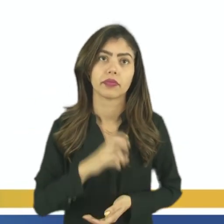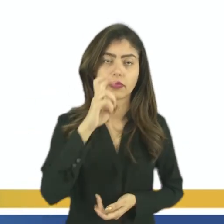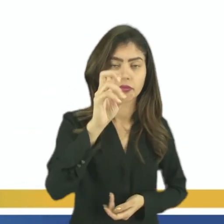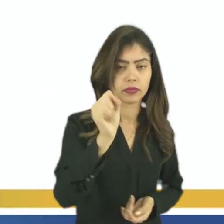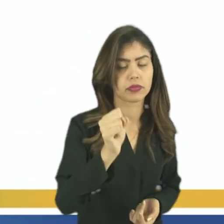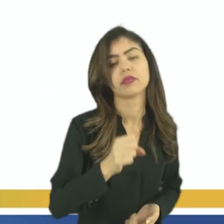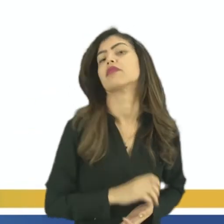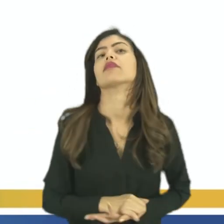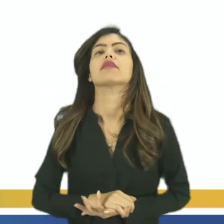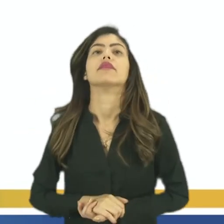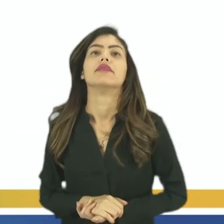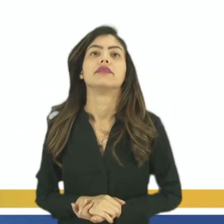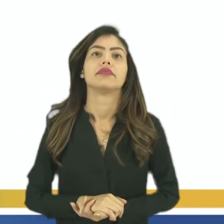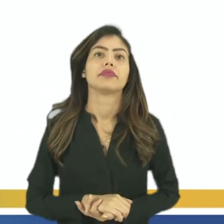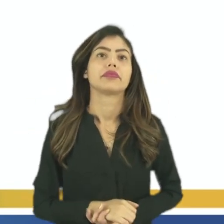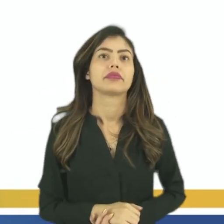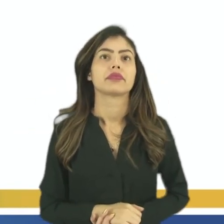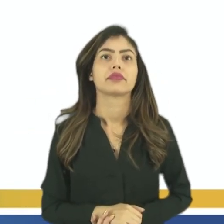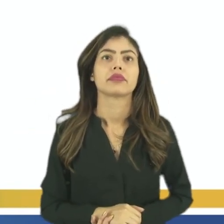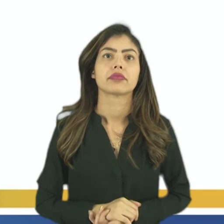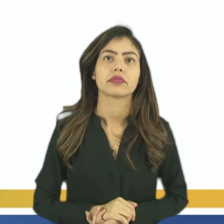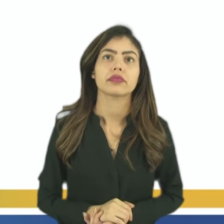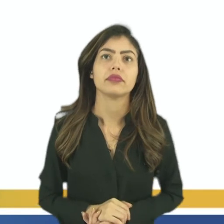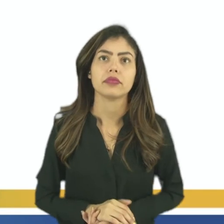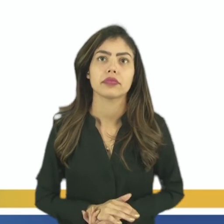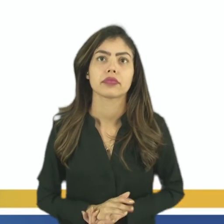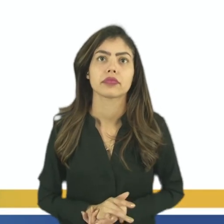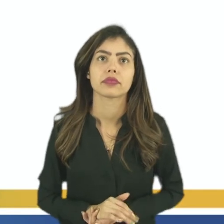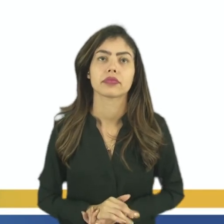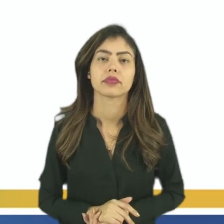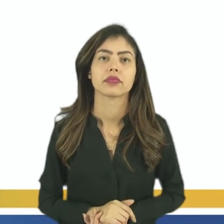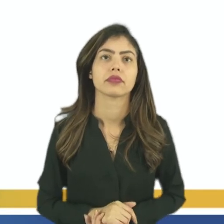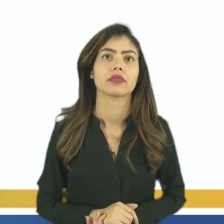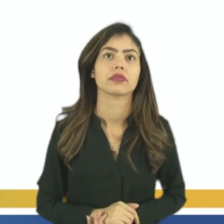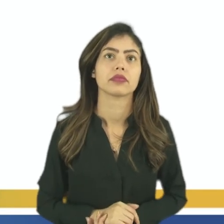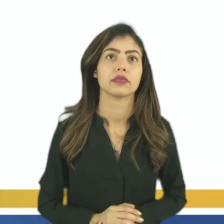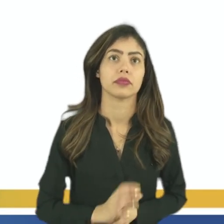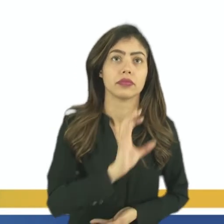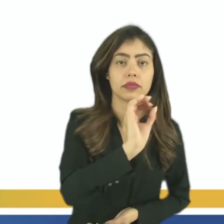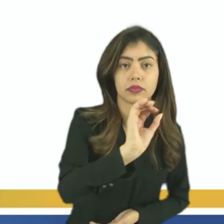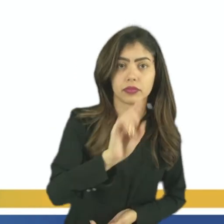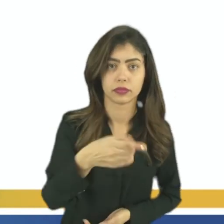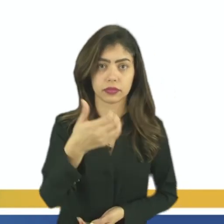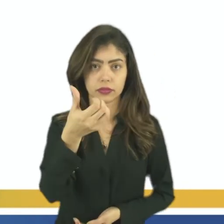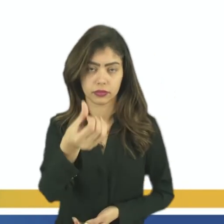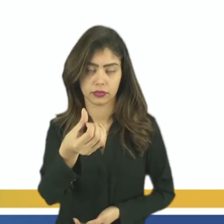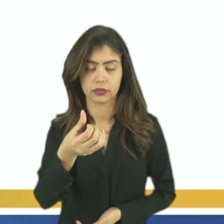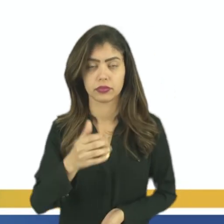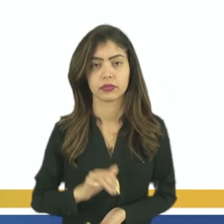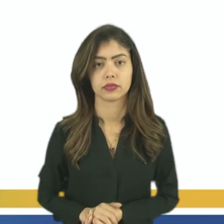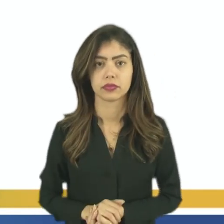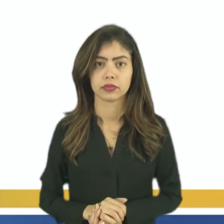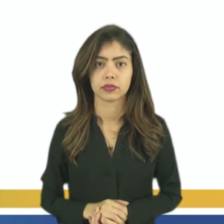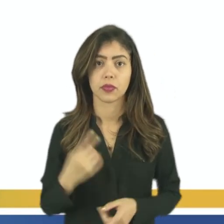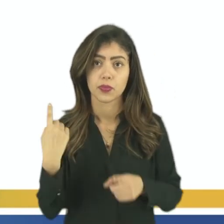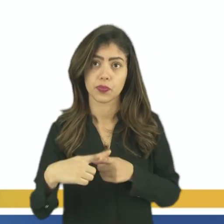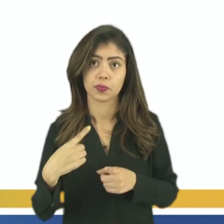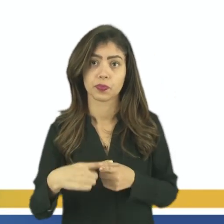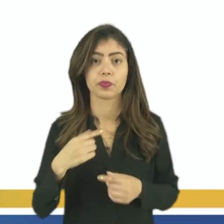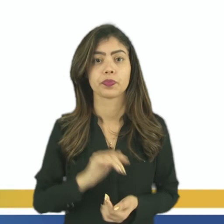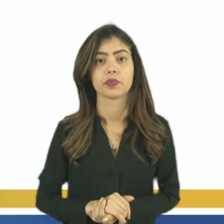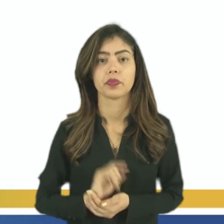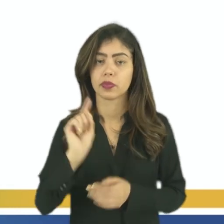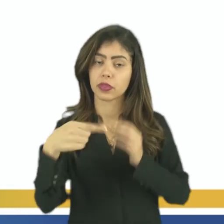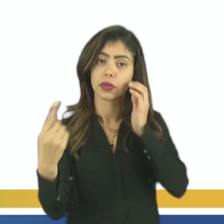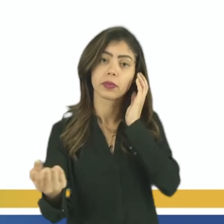cinco oitavos qual seria a próxima tempinho para você pensar seria seis nonos porque